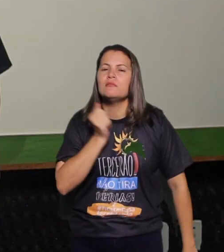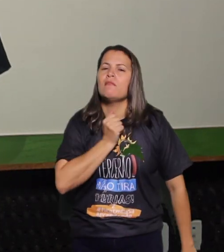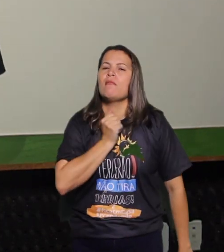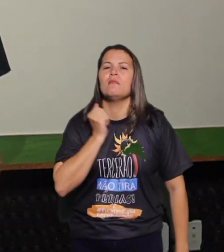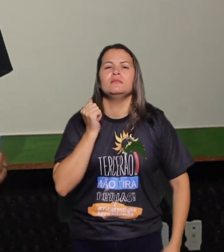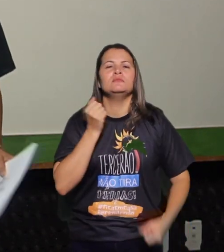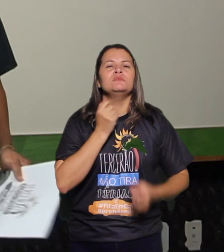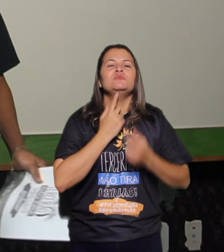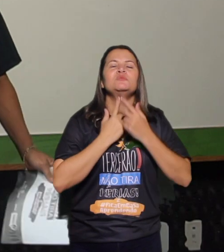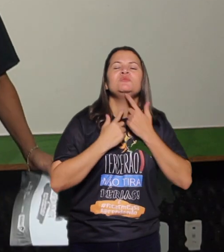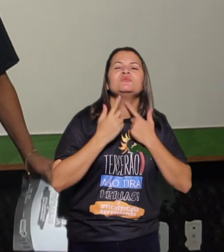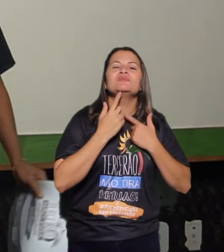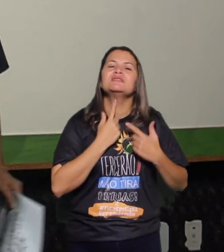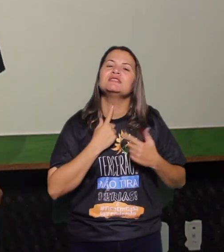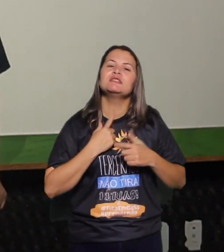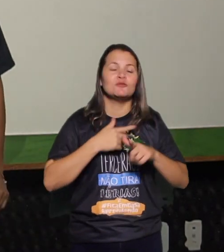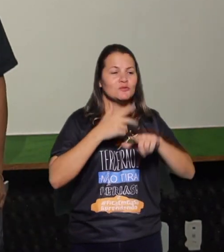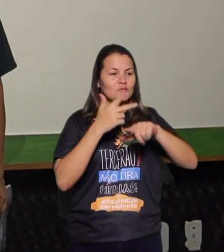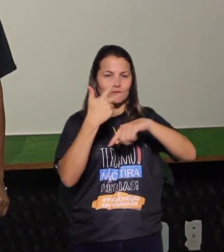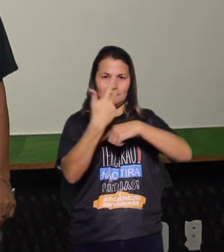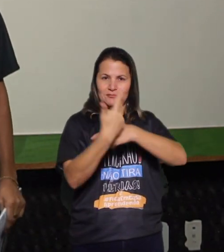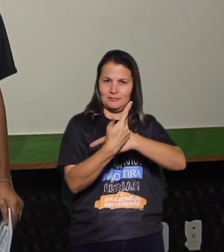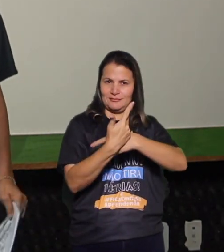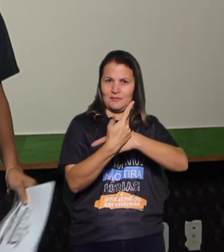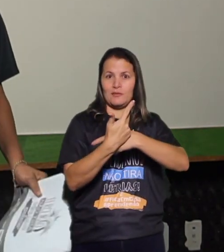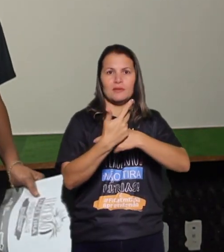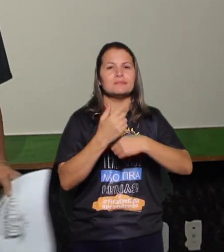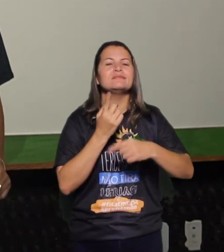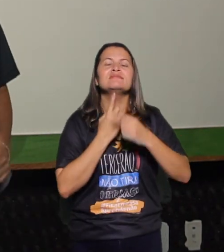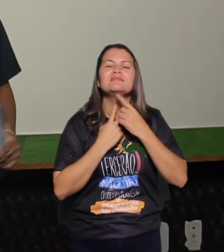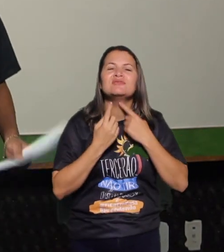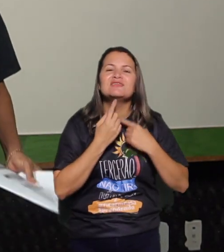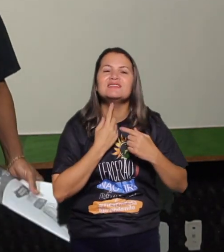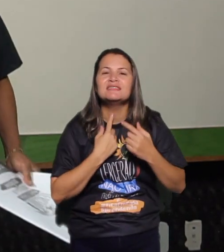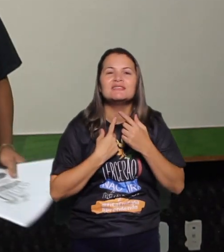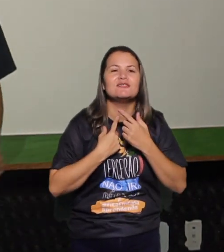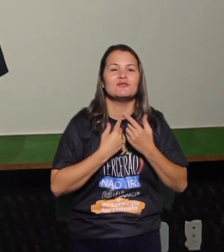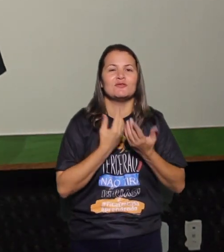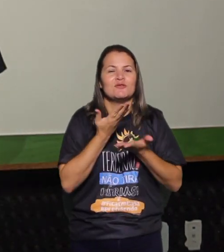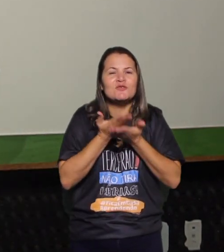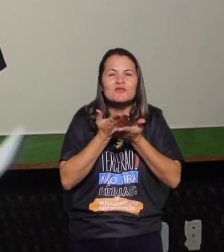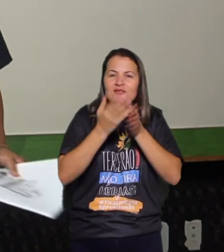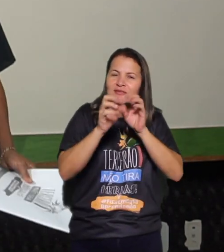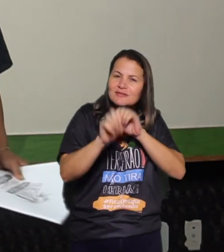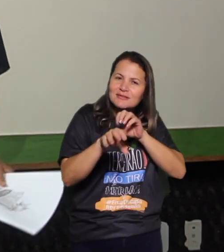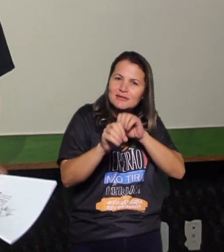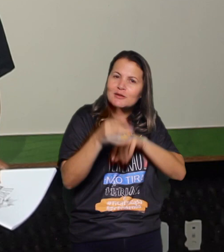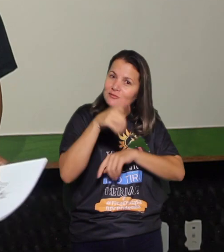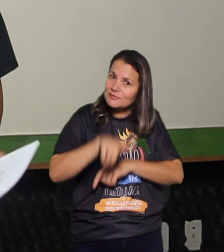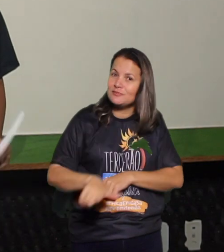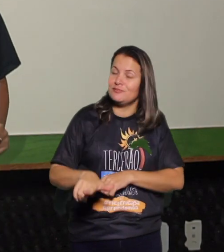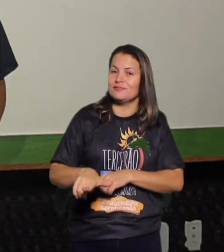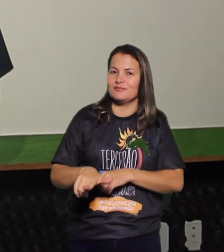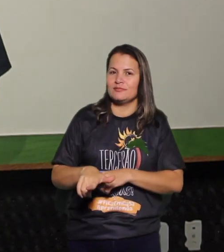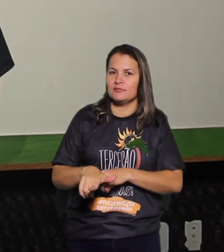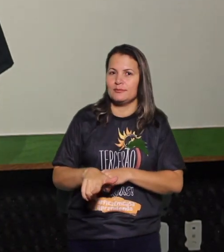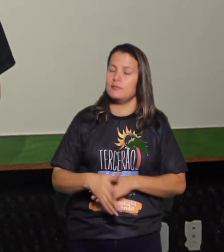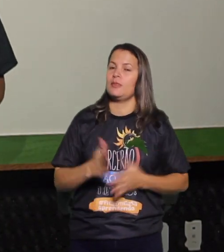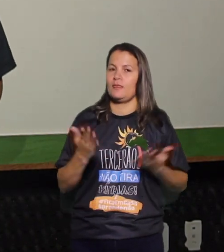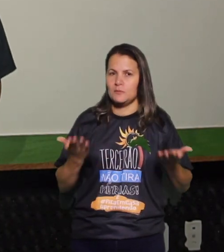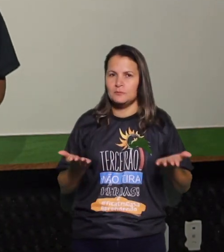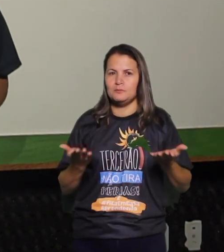de vontade de gravar. Eu estou morrendo de vontade de dar aula novamente, então por aqui. Olha